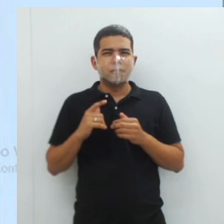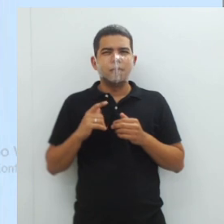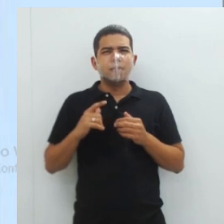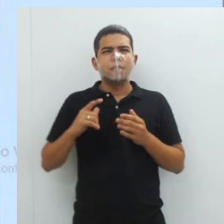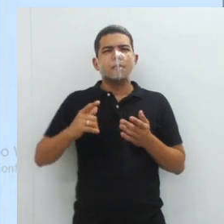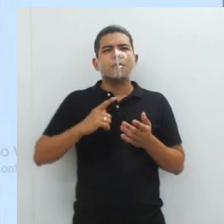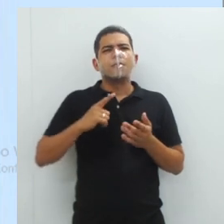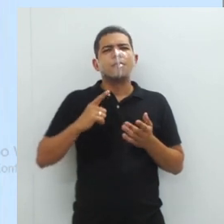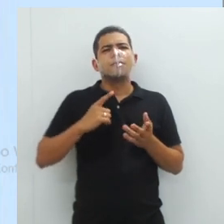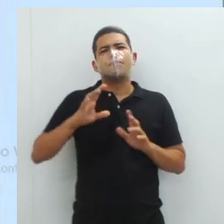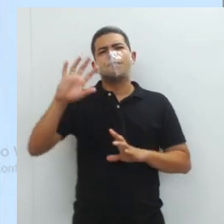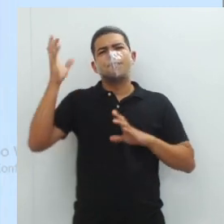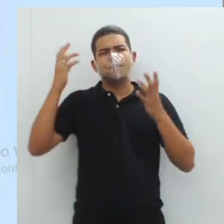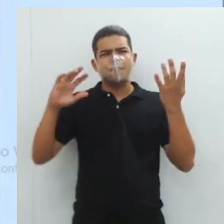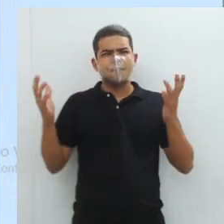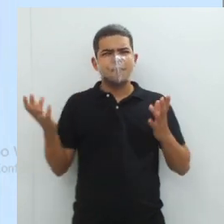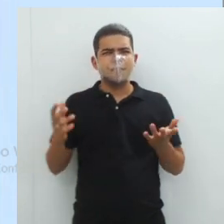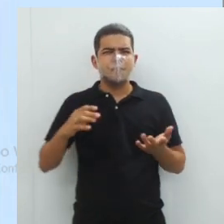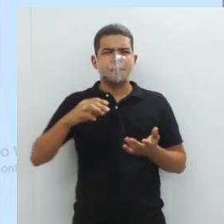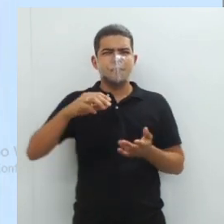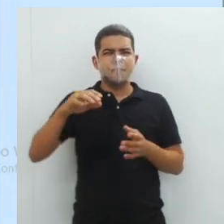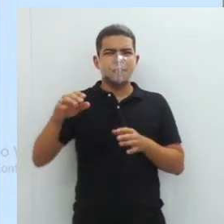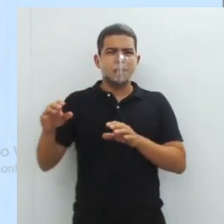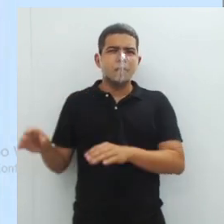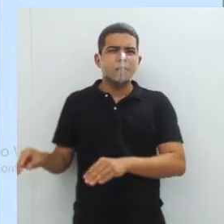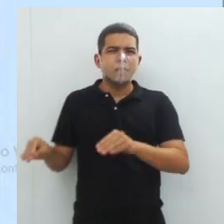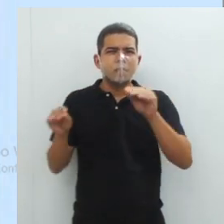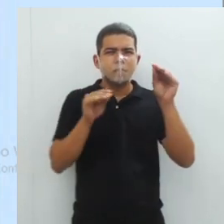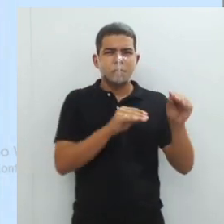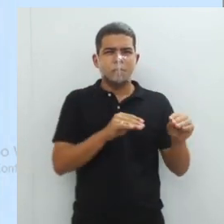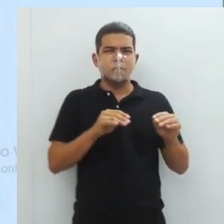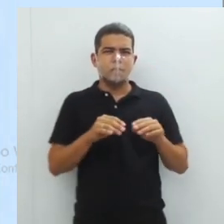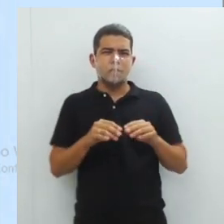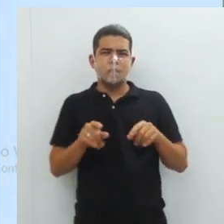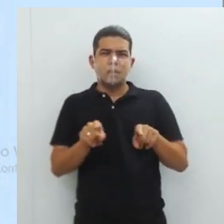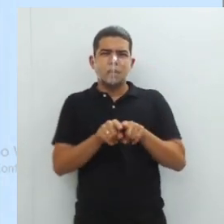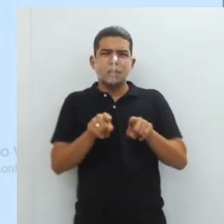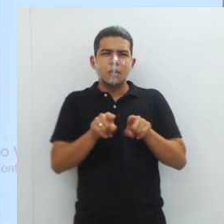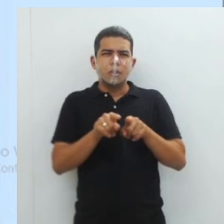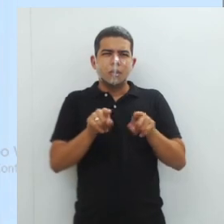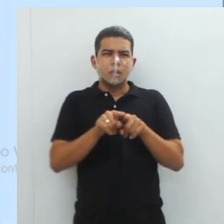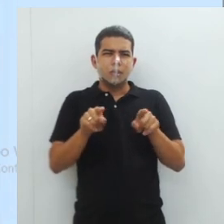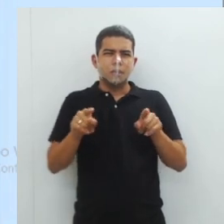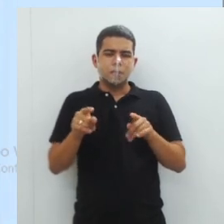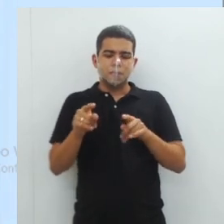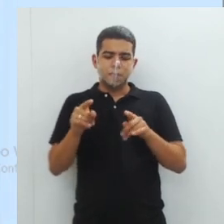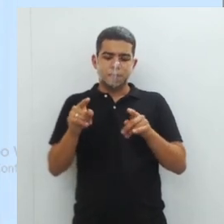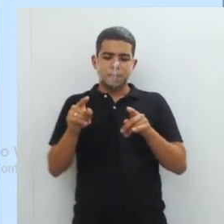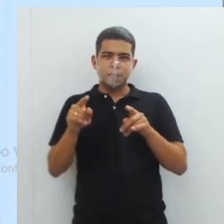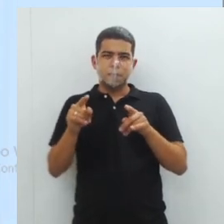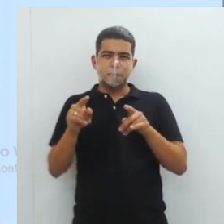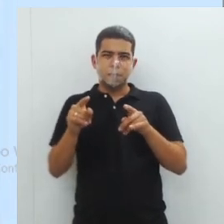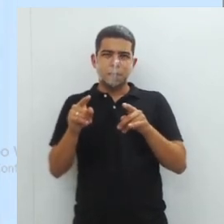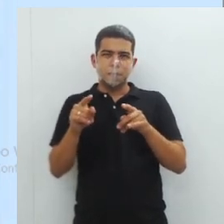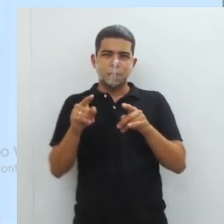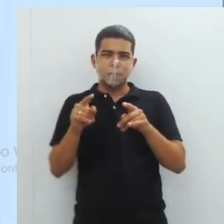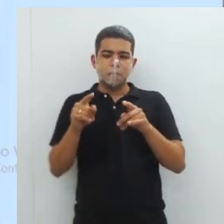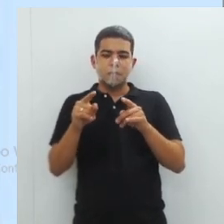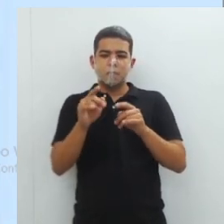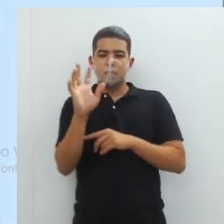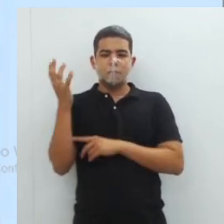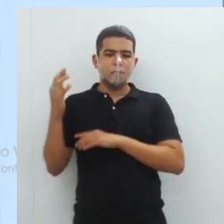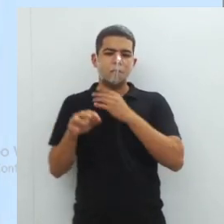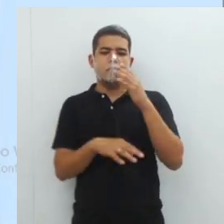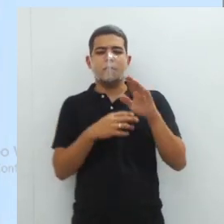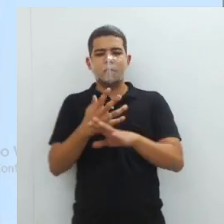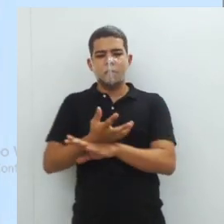Ocorrem também fenômenos como migração, no período seco, e no caso da vegetação, dormência durante a seca. Elas vão estar se fechando e evitando